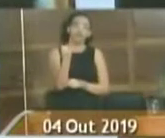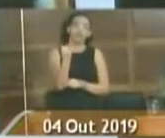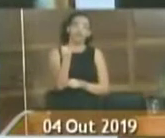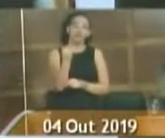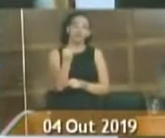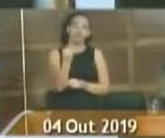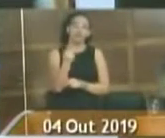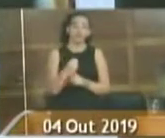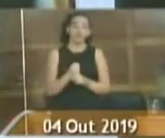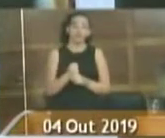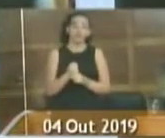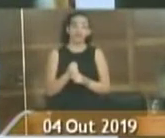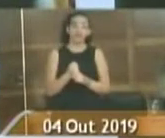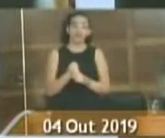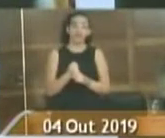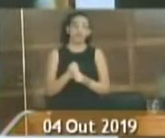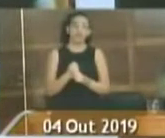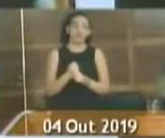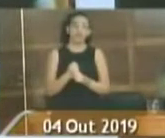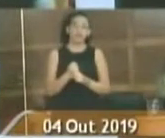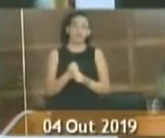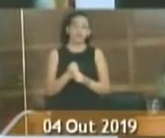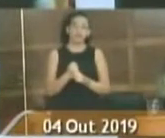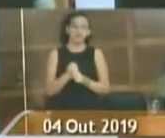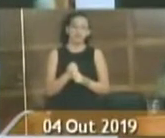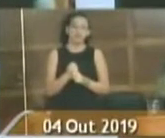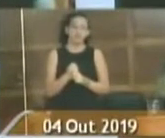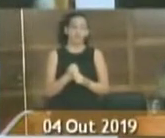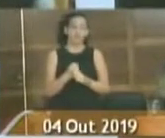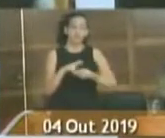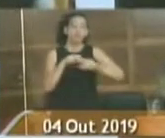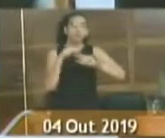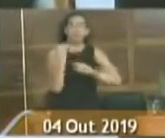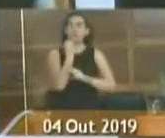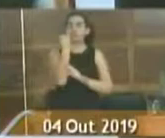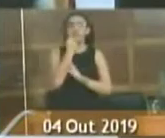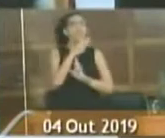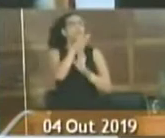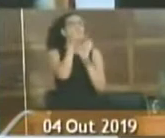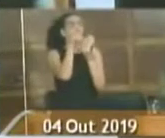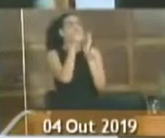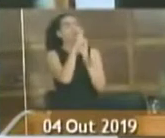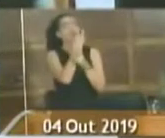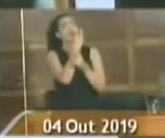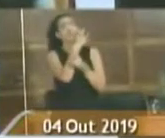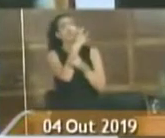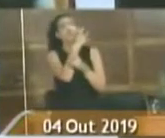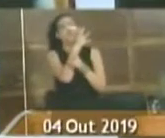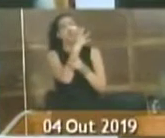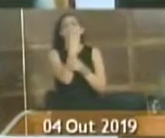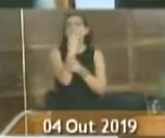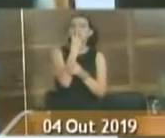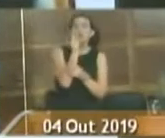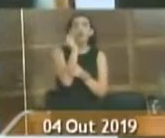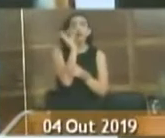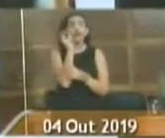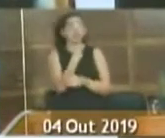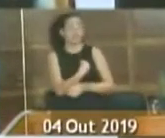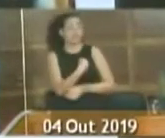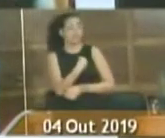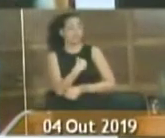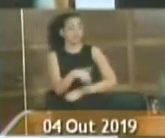a gente buscar que todos os animais sejam castrados, principalmente os animais que vivem na